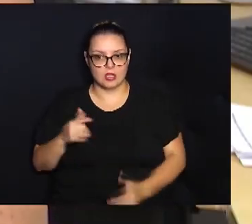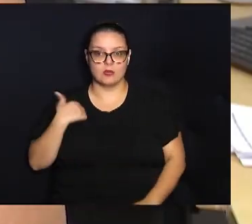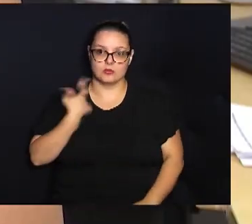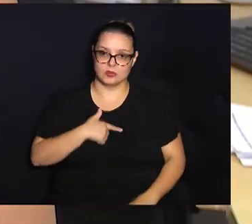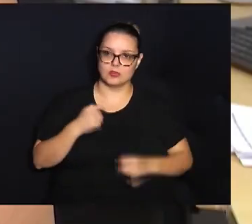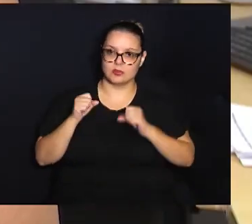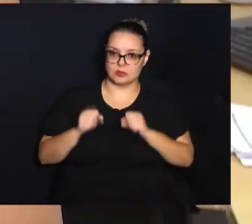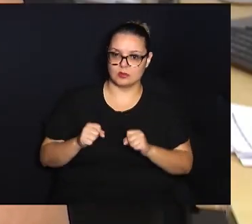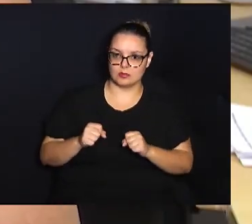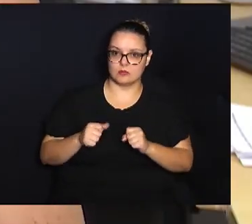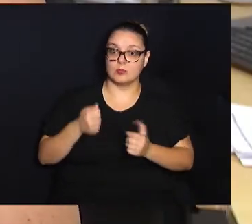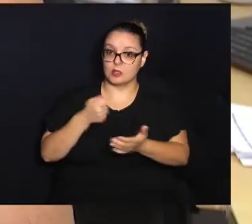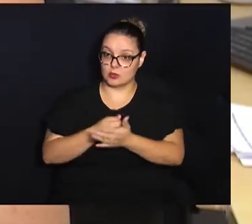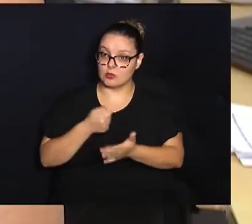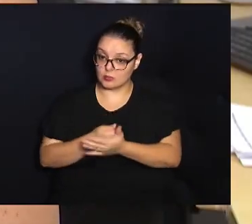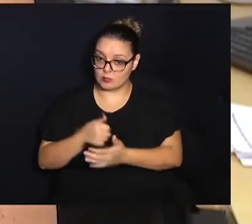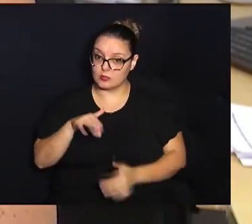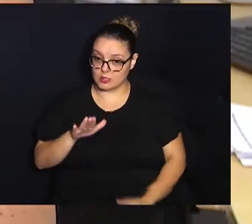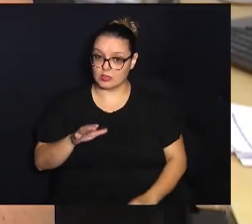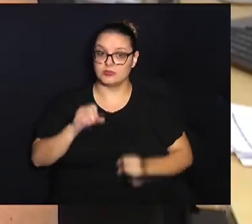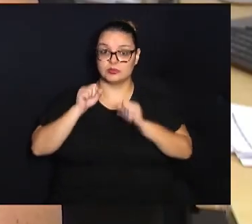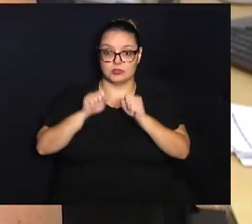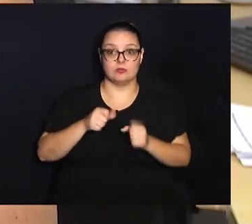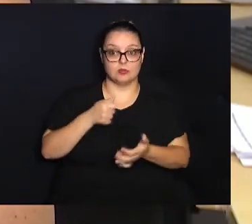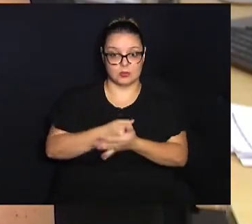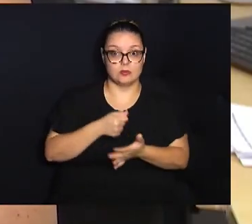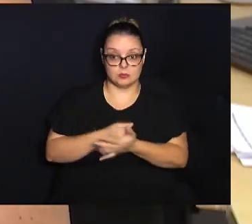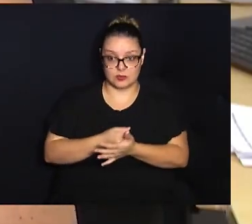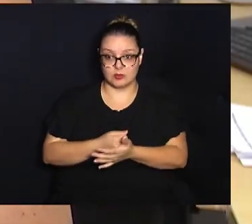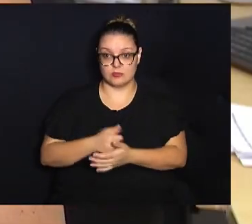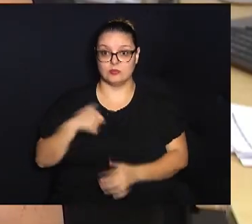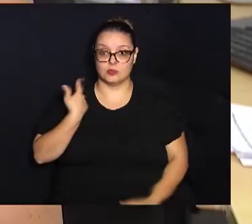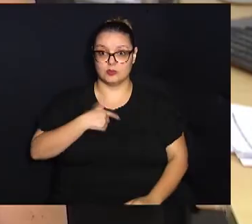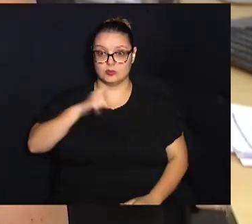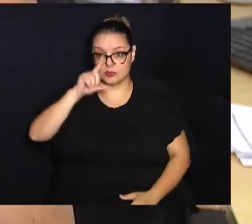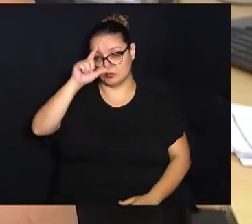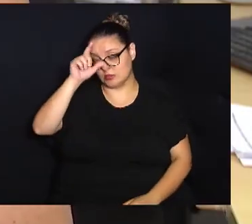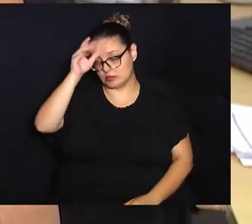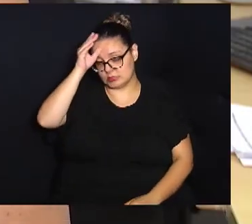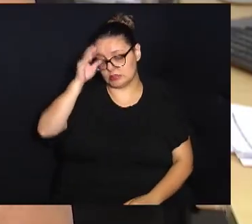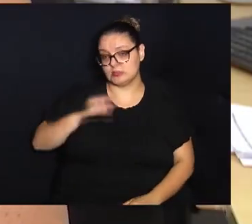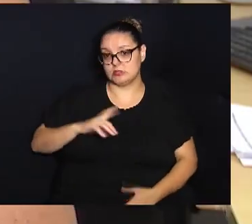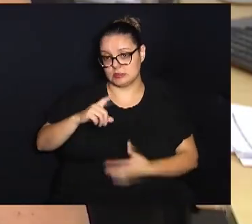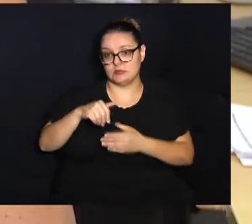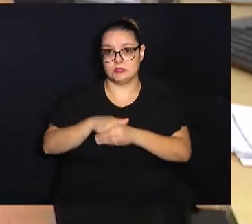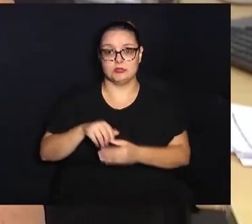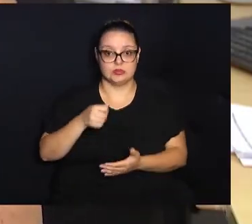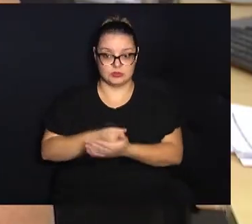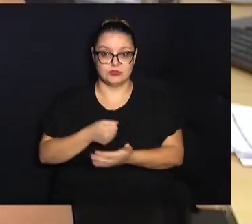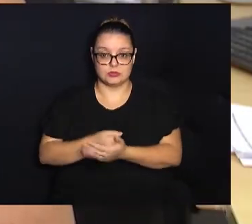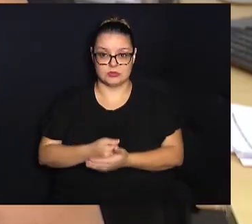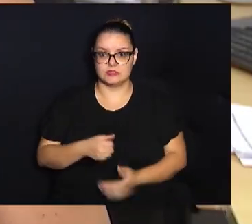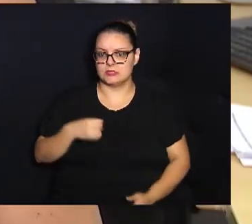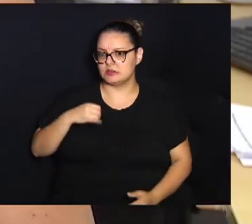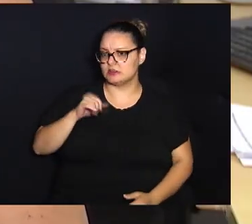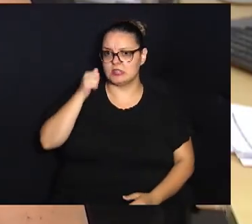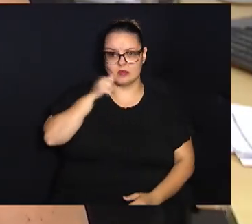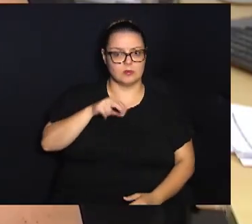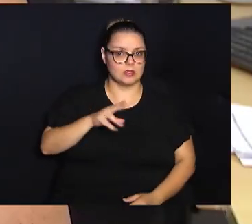poder cobrar mais. A gente já pode cobrar só por sermos eleitores, A gente já tem esse direito de cobrar, independente se é mulher ou se é